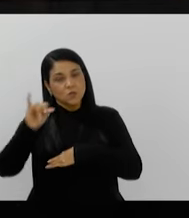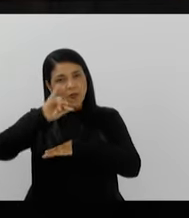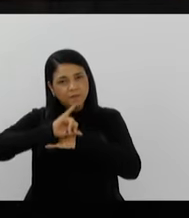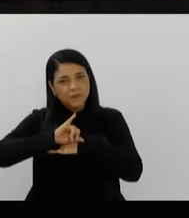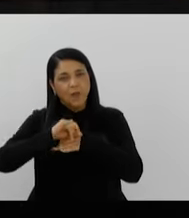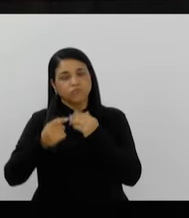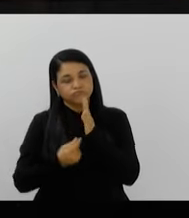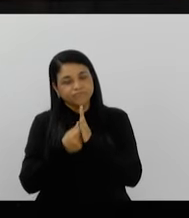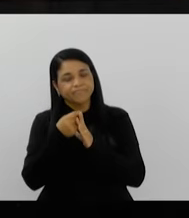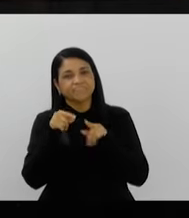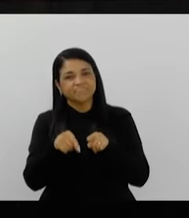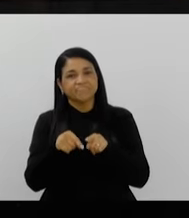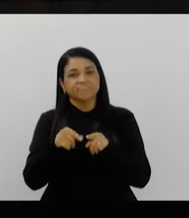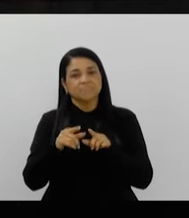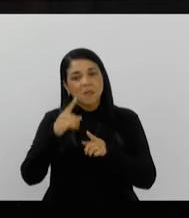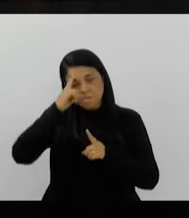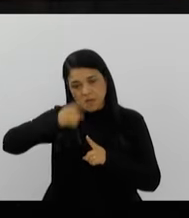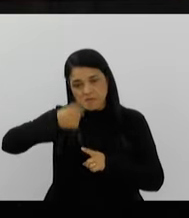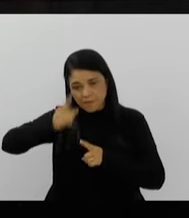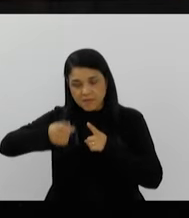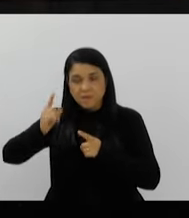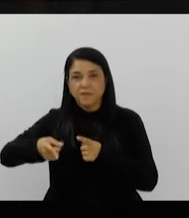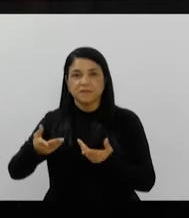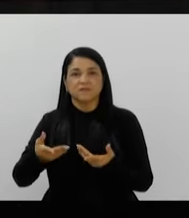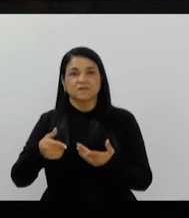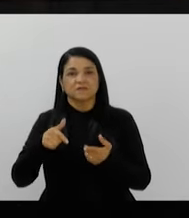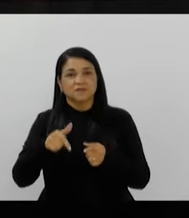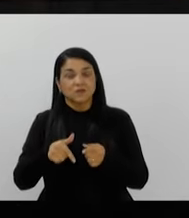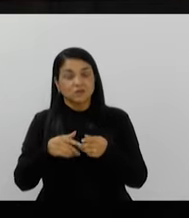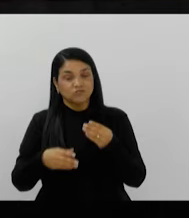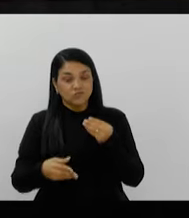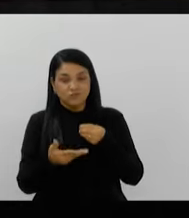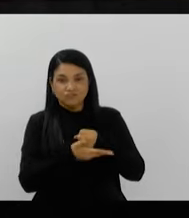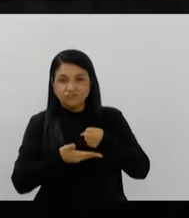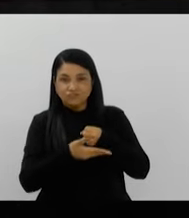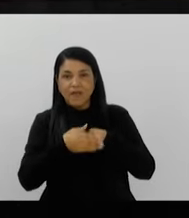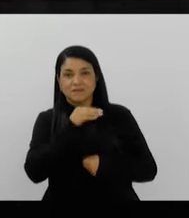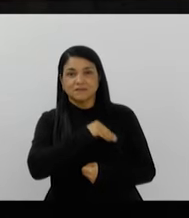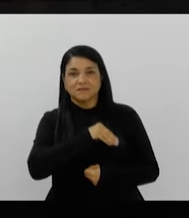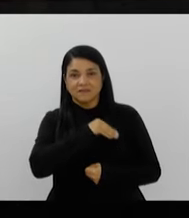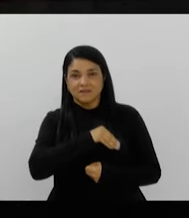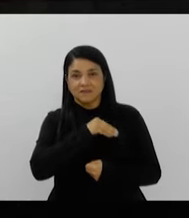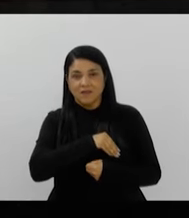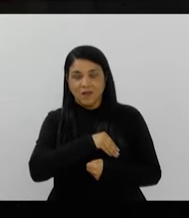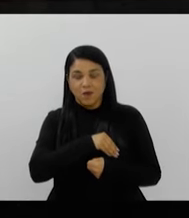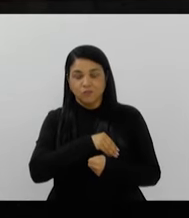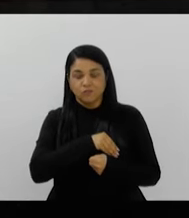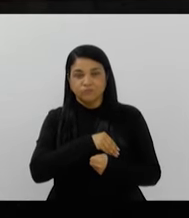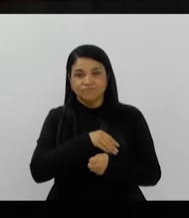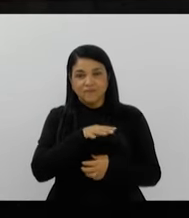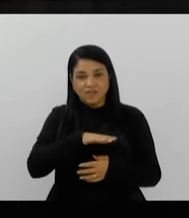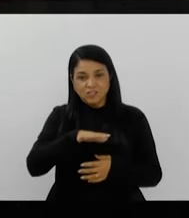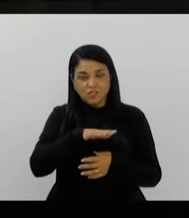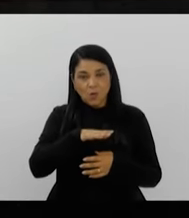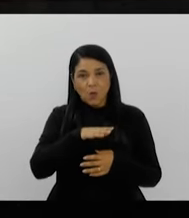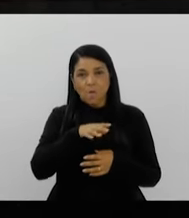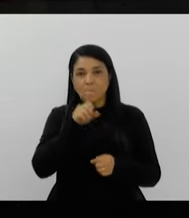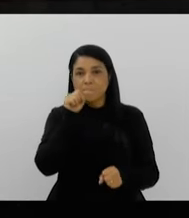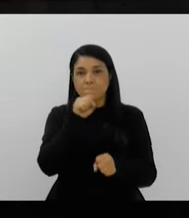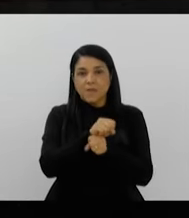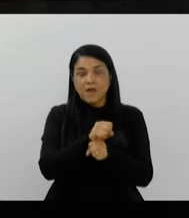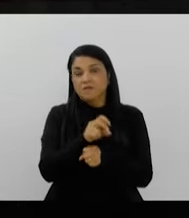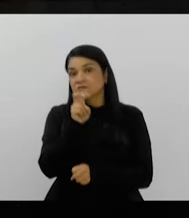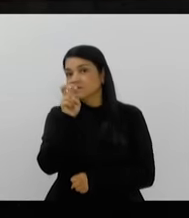deve. Então, enquanto o piso salarial regional é congelado por